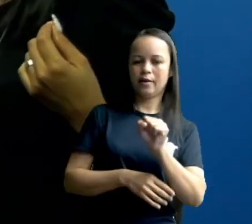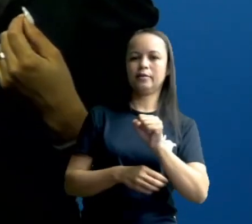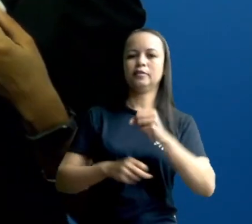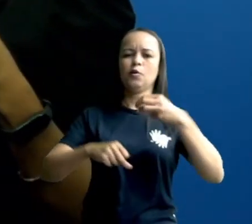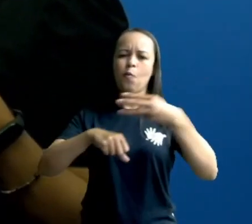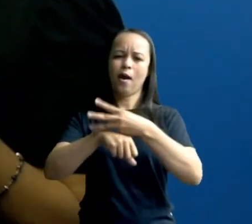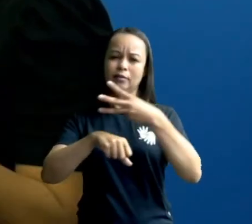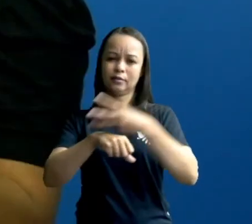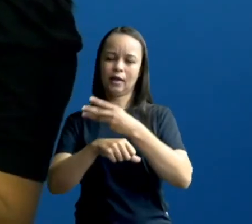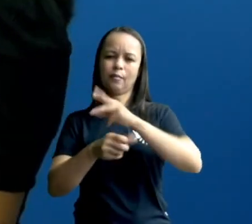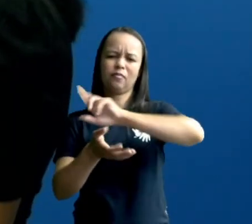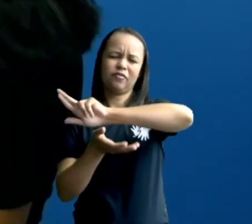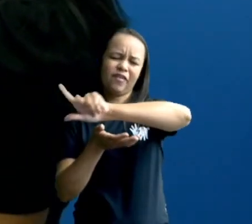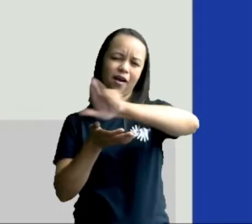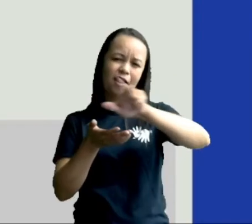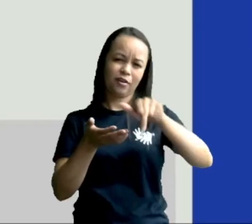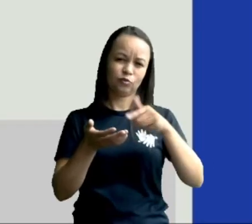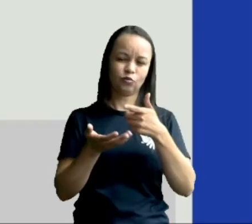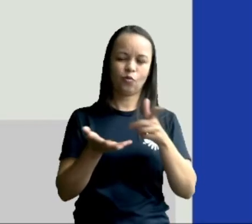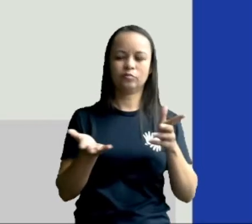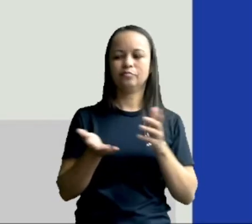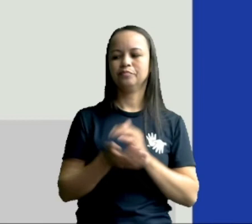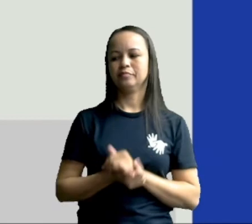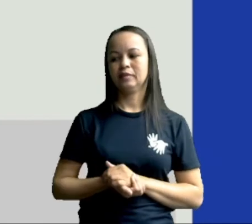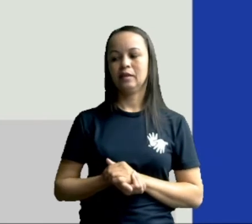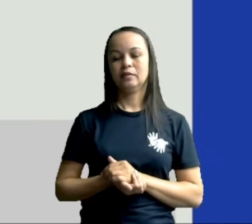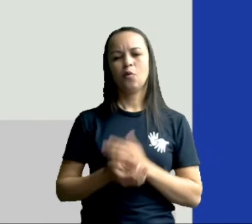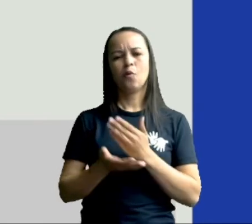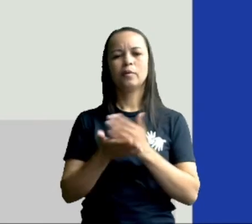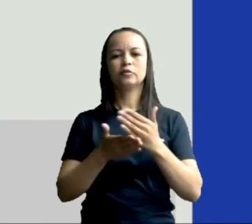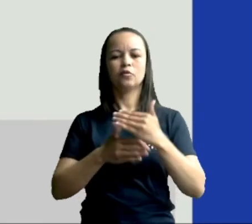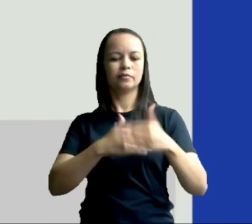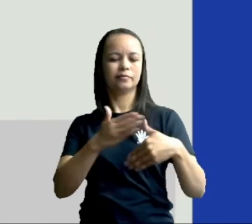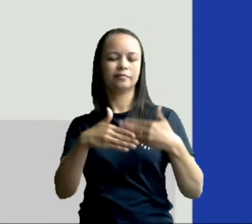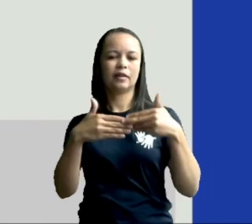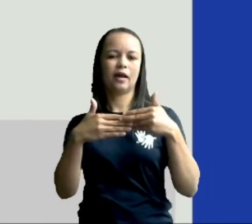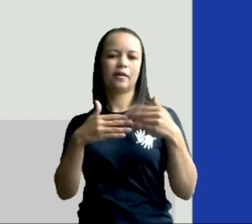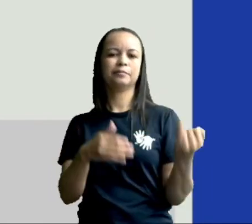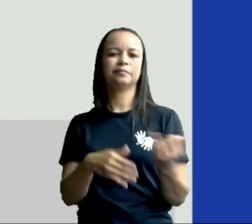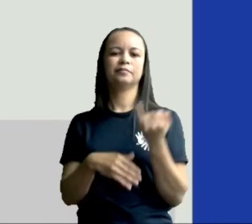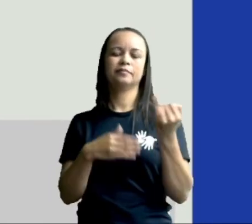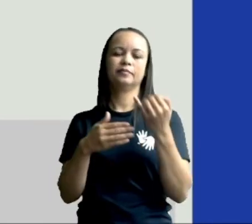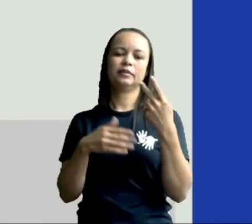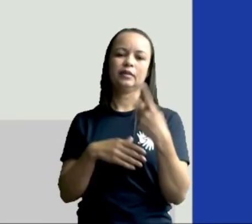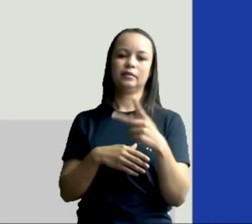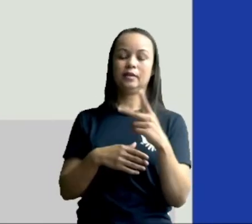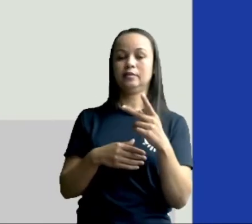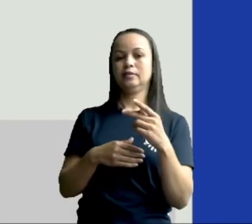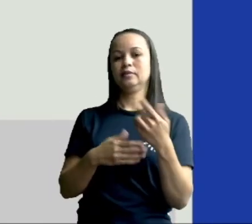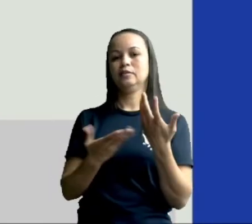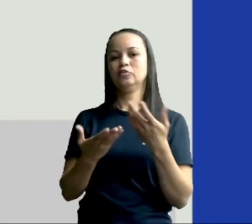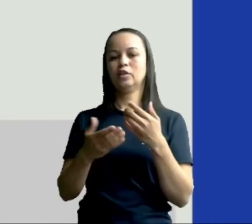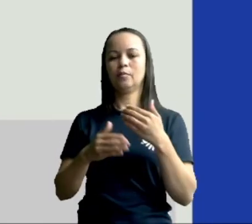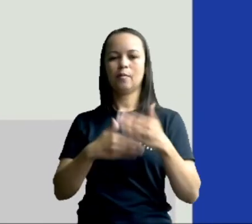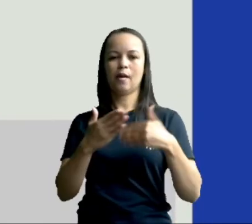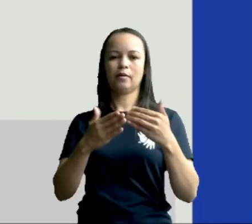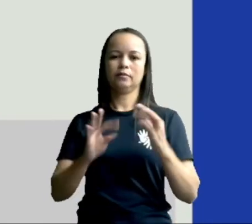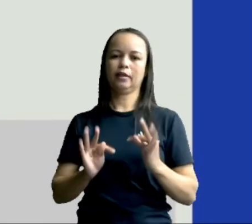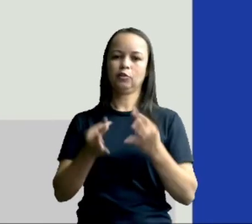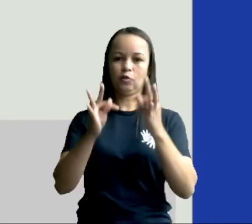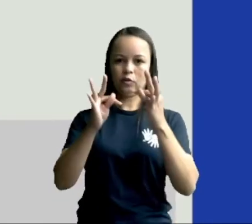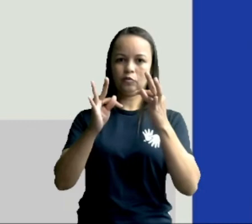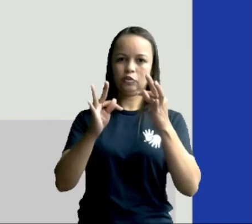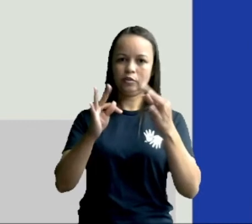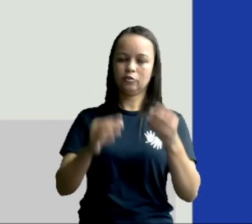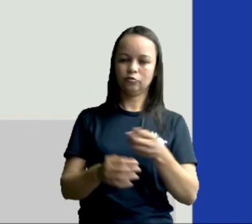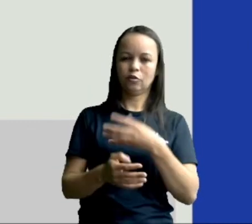WhatsApp e assim vai. Certo? Começou aí a função desses sistemas mais avançados